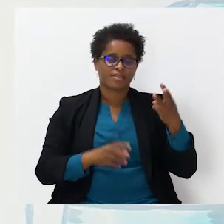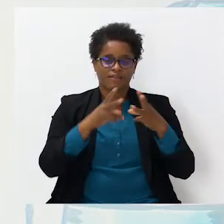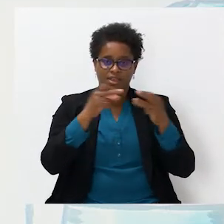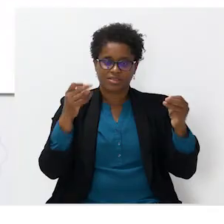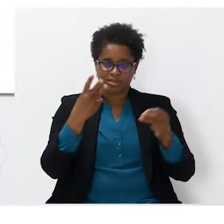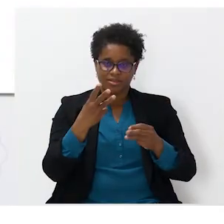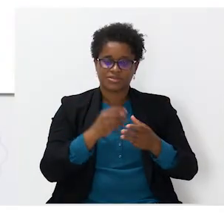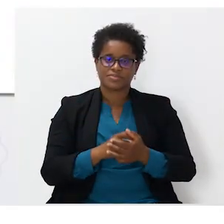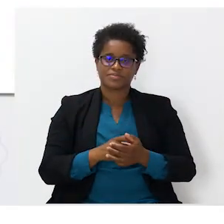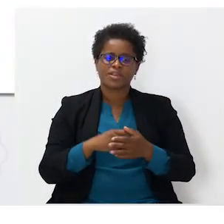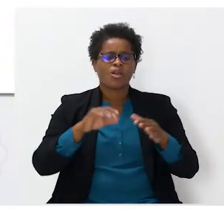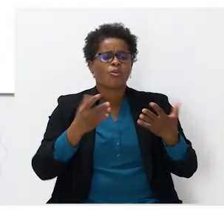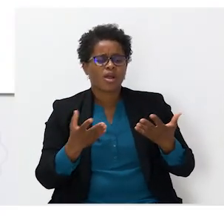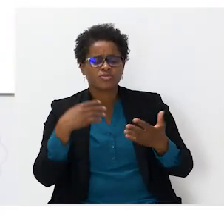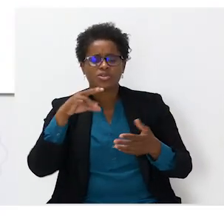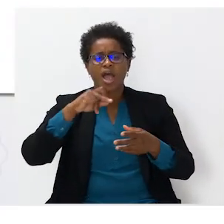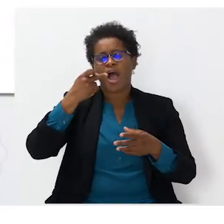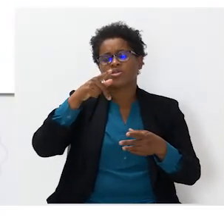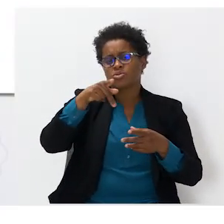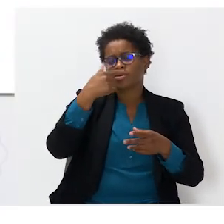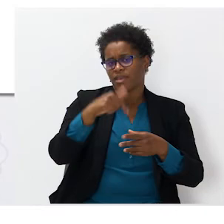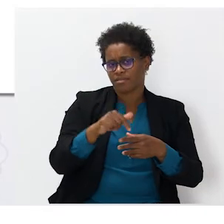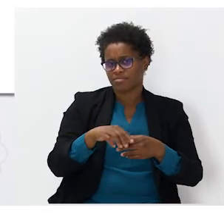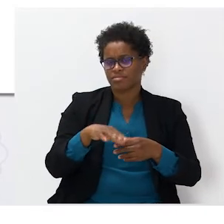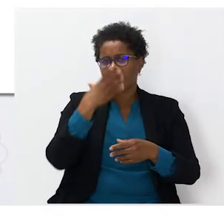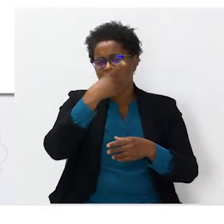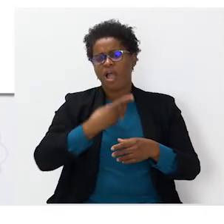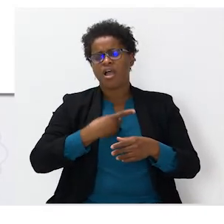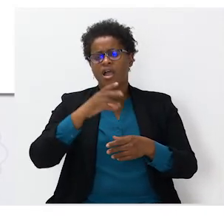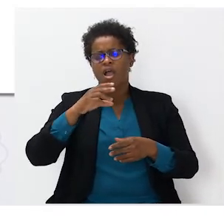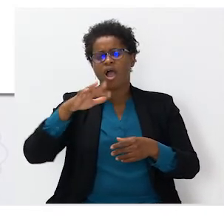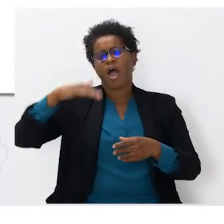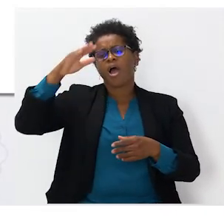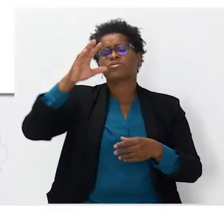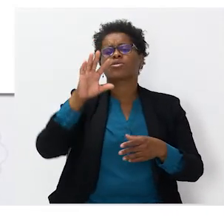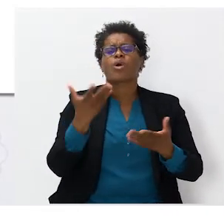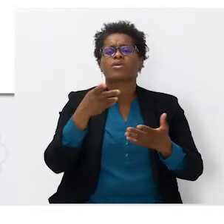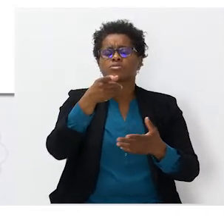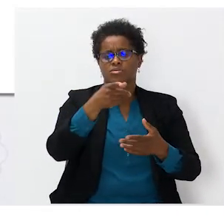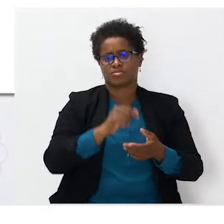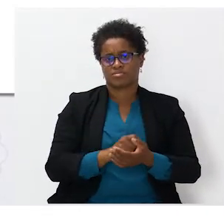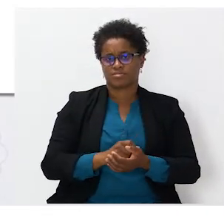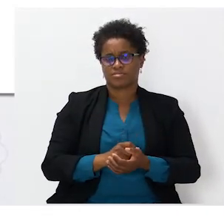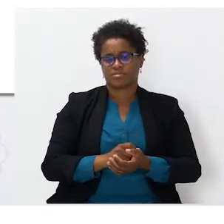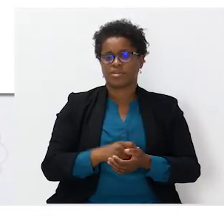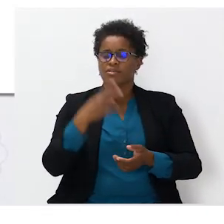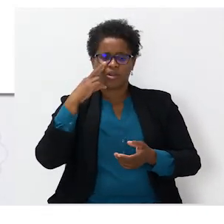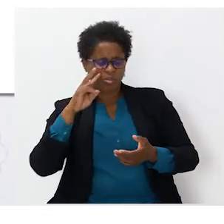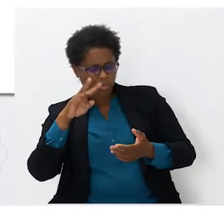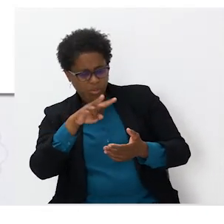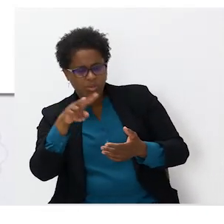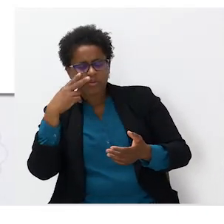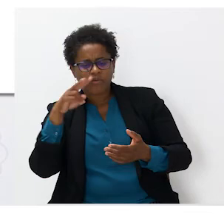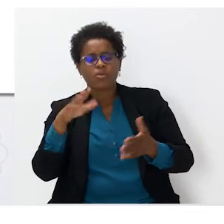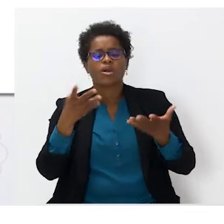frase. Quantos anos tens? Quantos anos tens? Também vamos procurar o sinal que